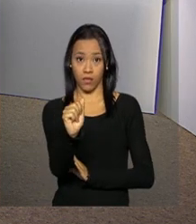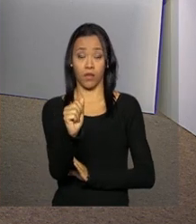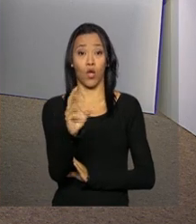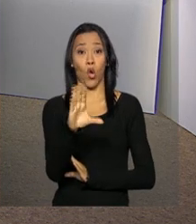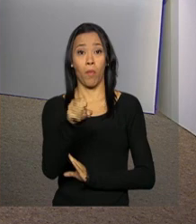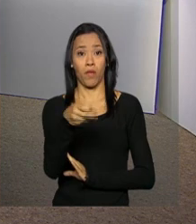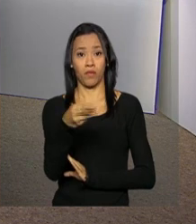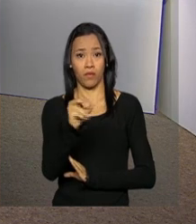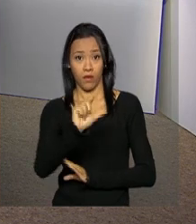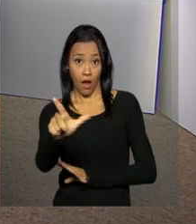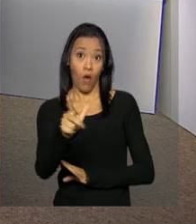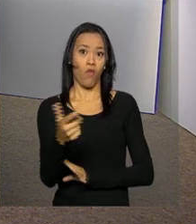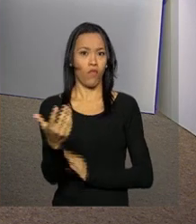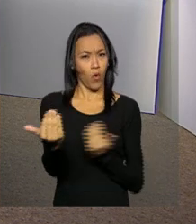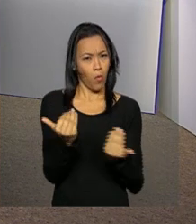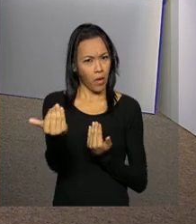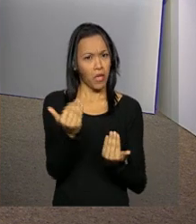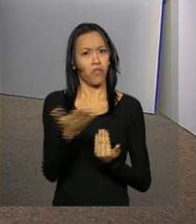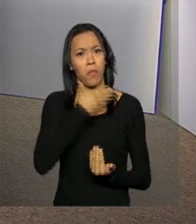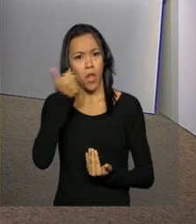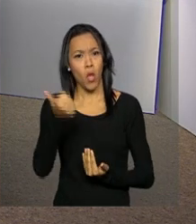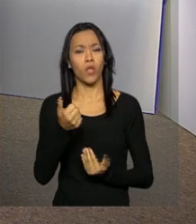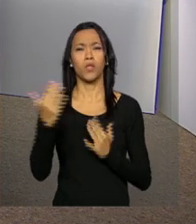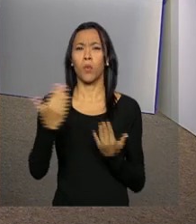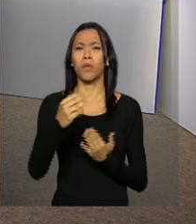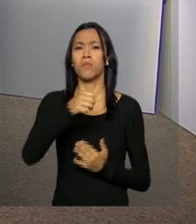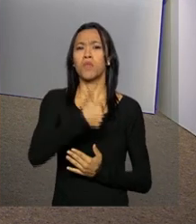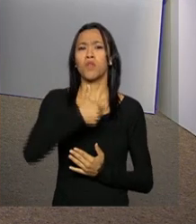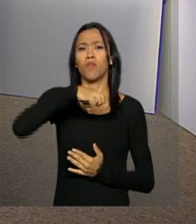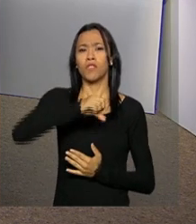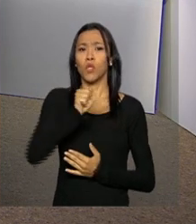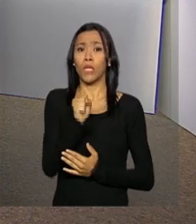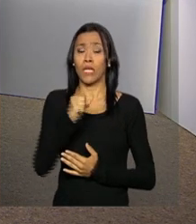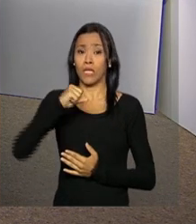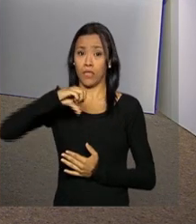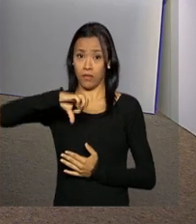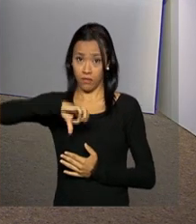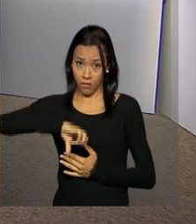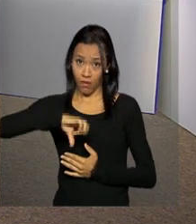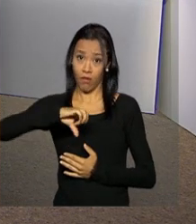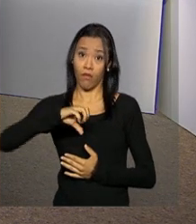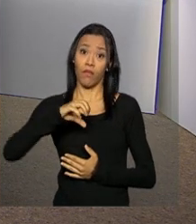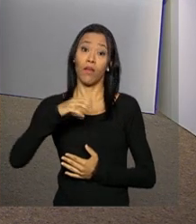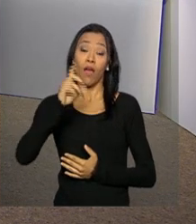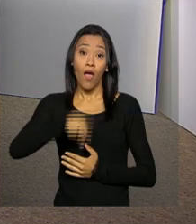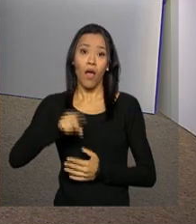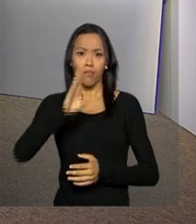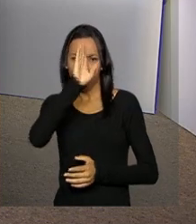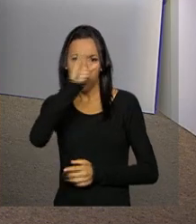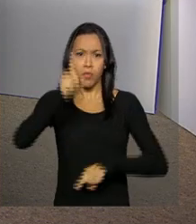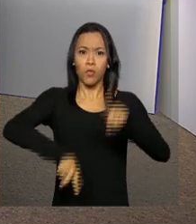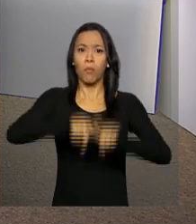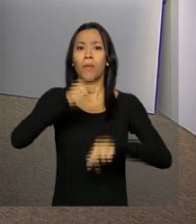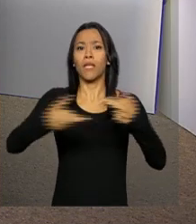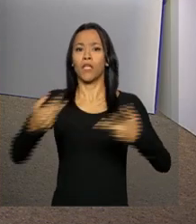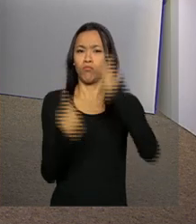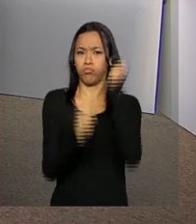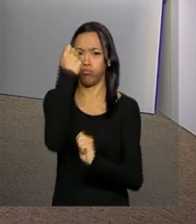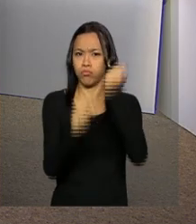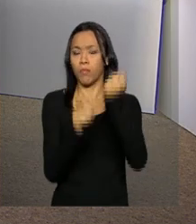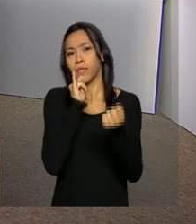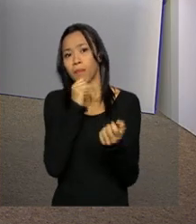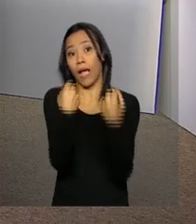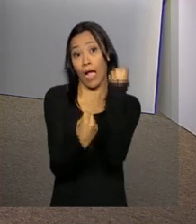passado foi o melhor para o período desde 1989 os destaques foram para produtos industrializados como